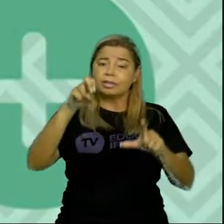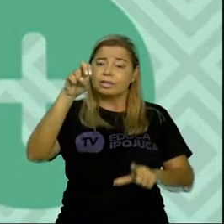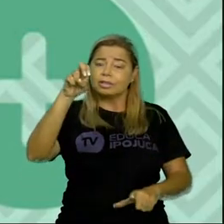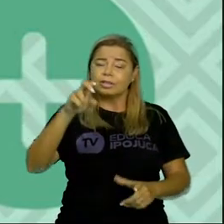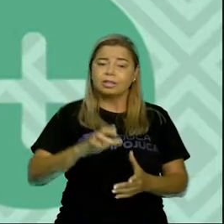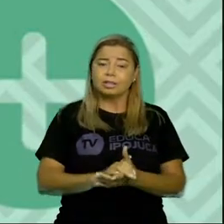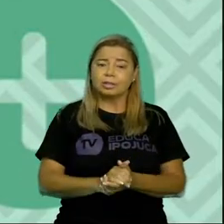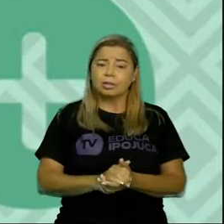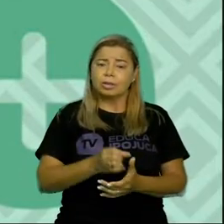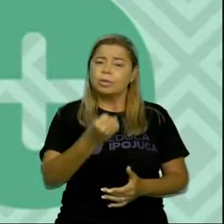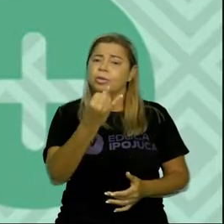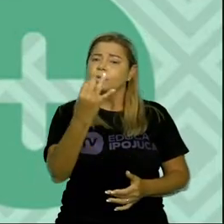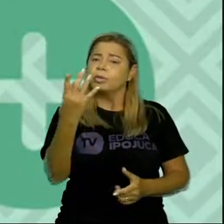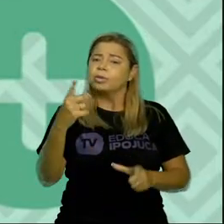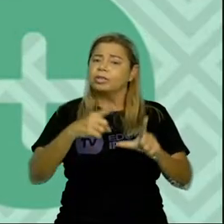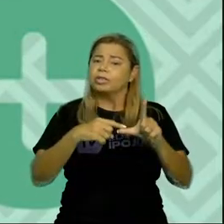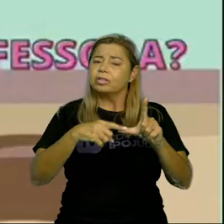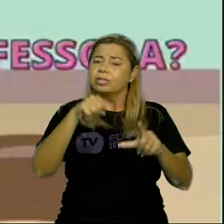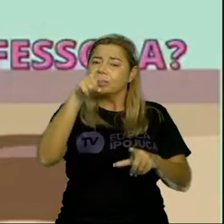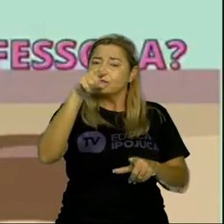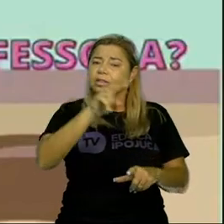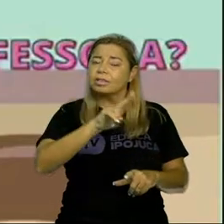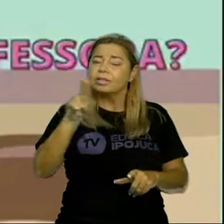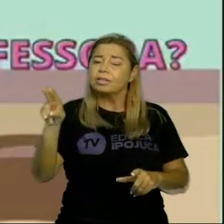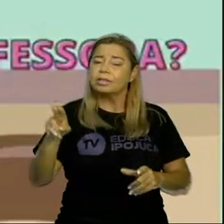vocês? Quantas letrinhas tem?